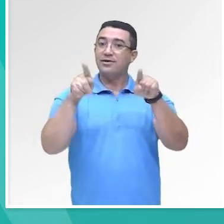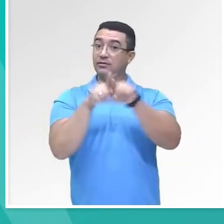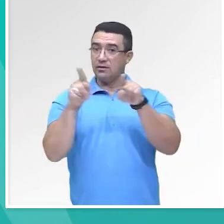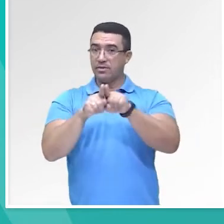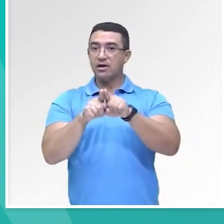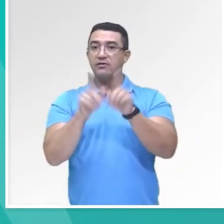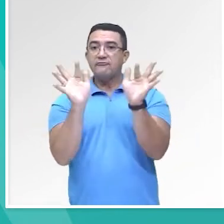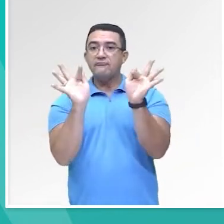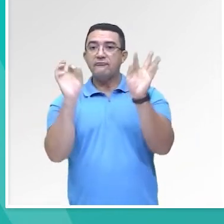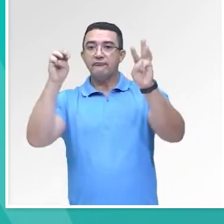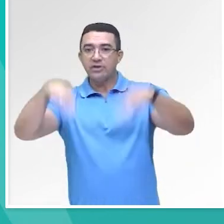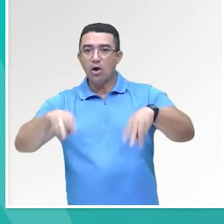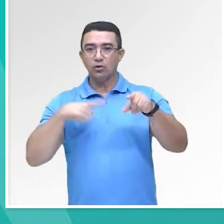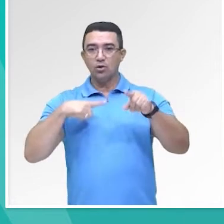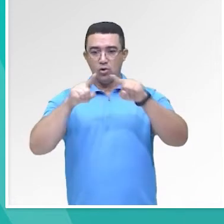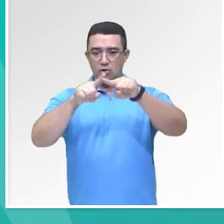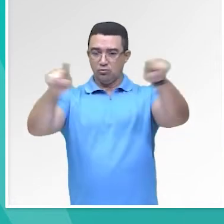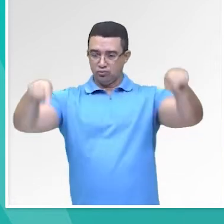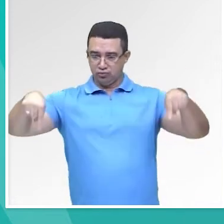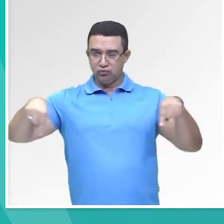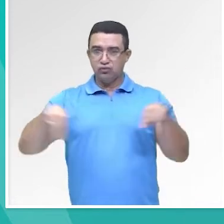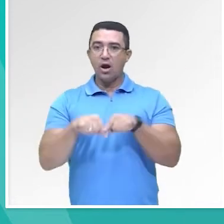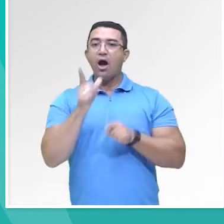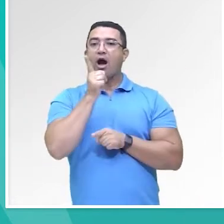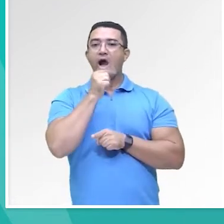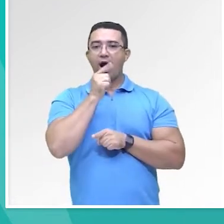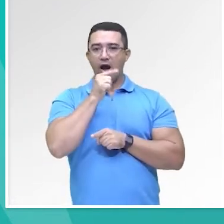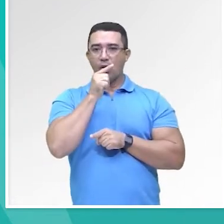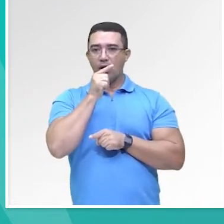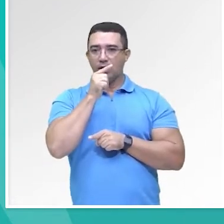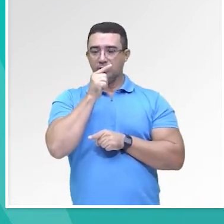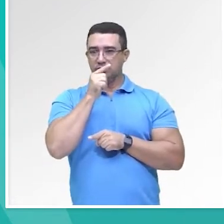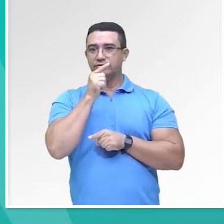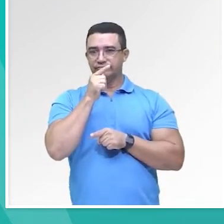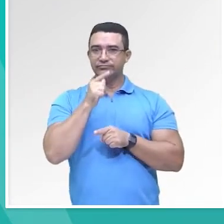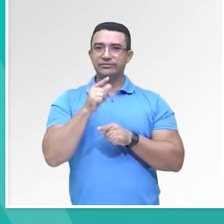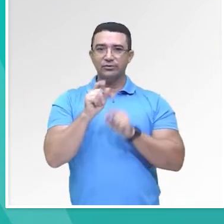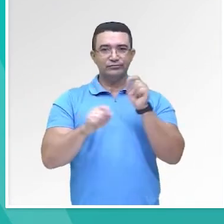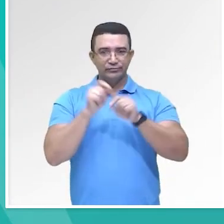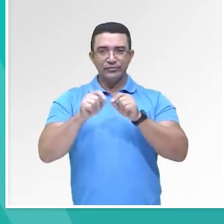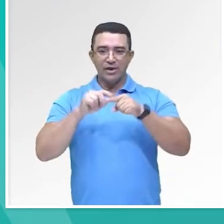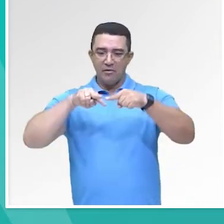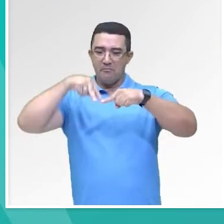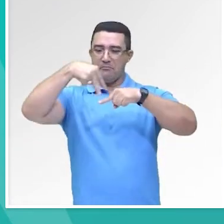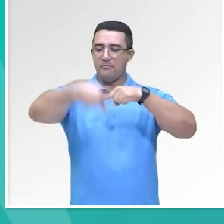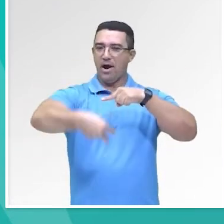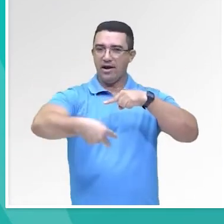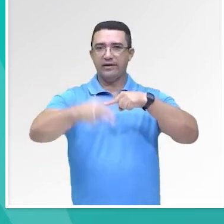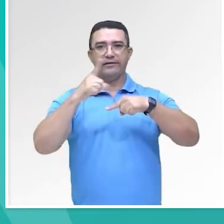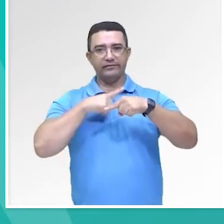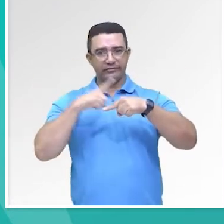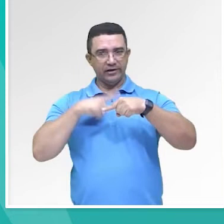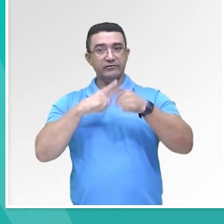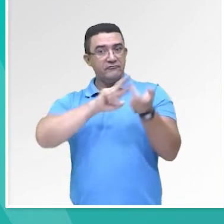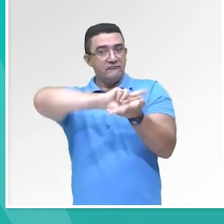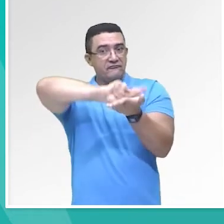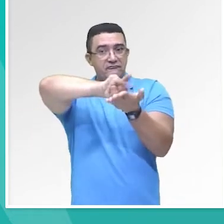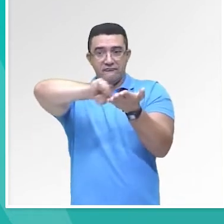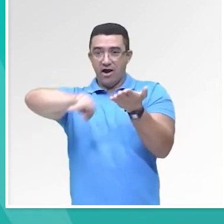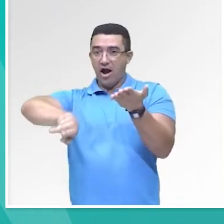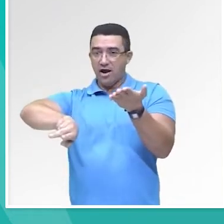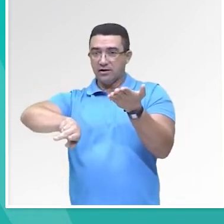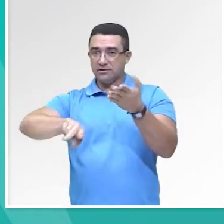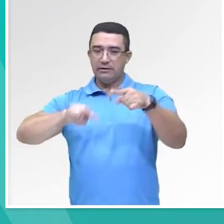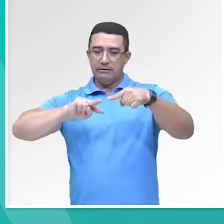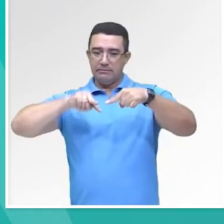barreiras e as corridas com obstáculos. Então a diferença entre elas é que na barreiras nós vamos ter as barreiras, né, que é uma após